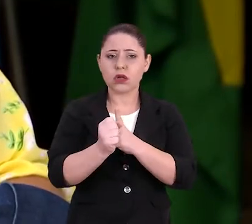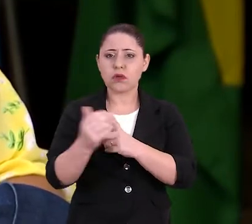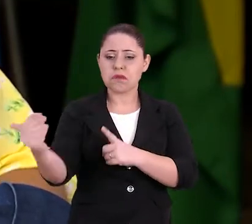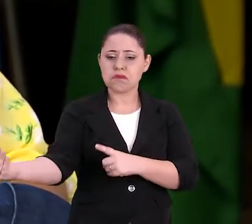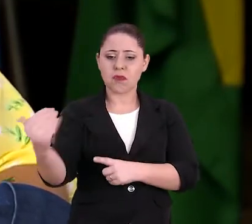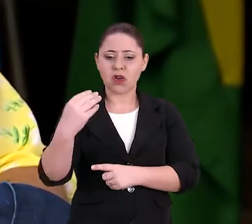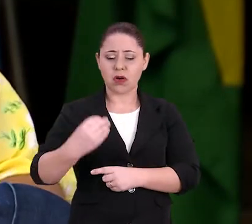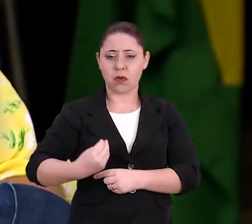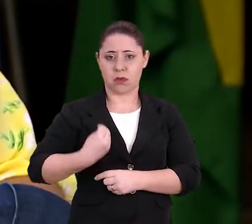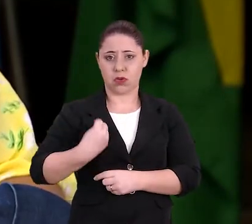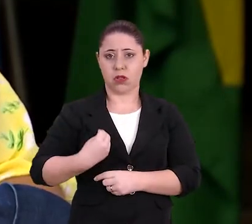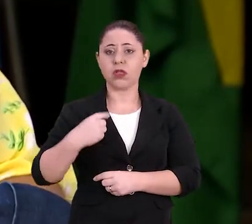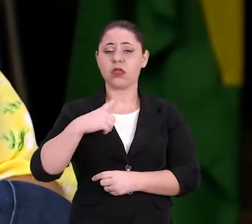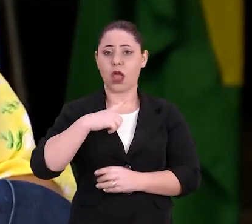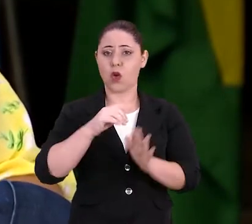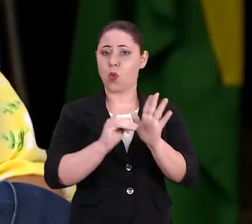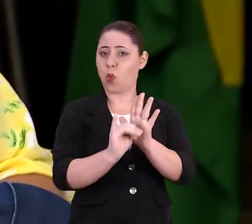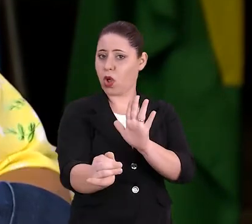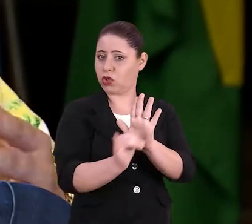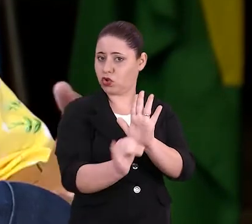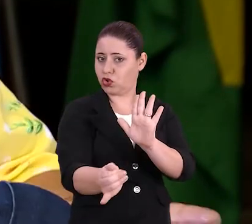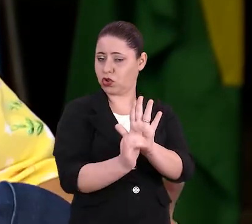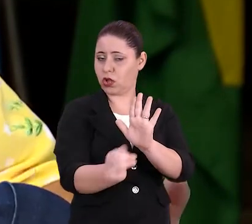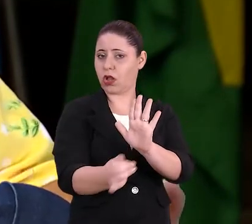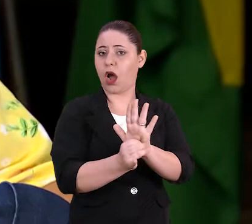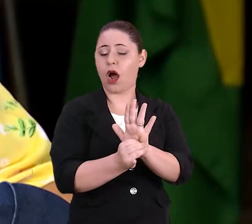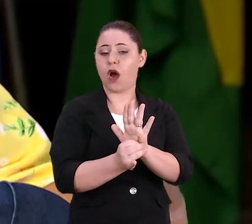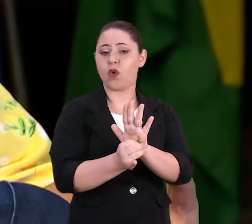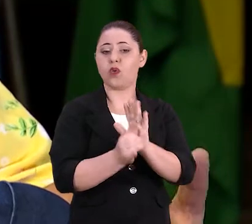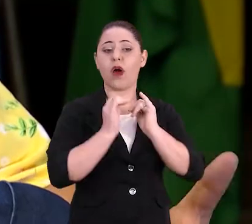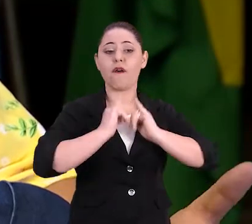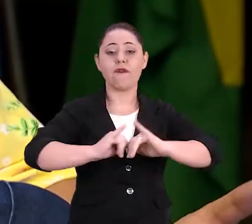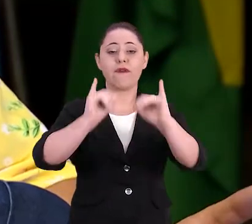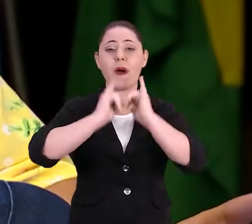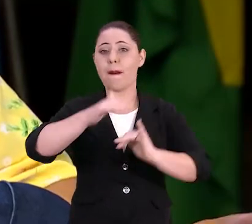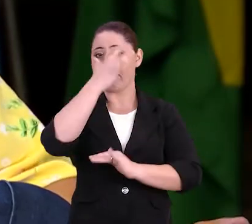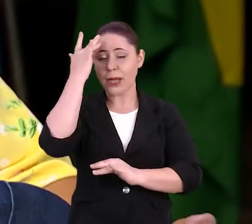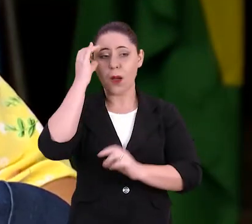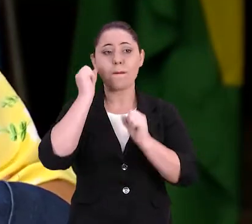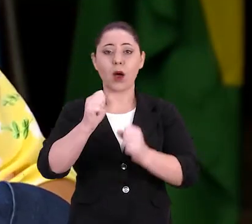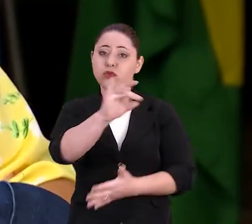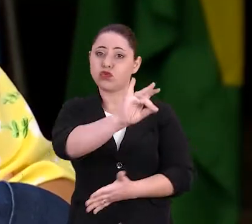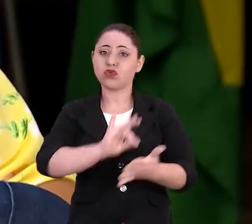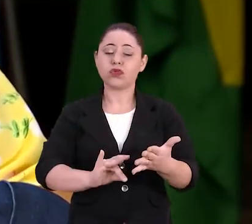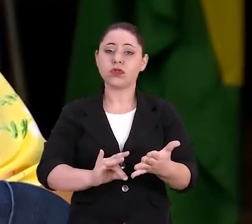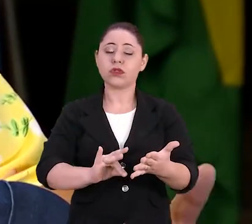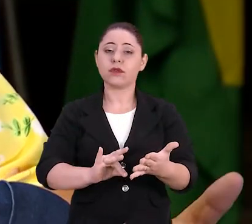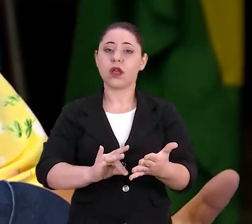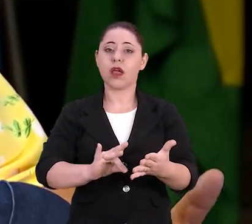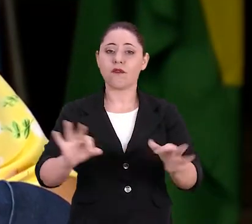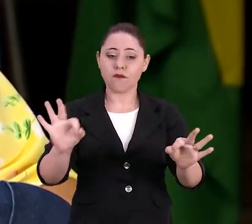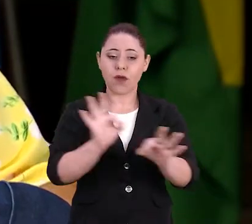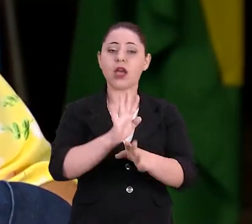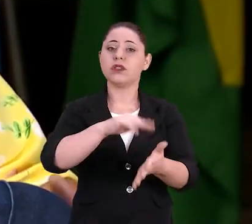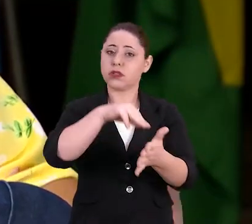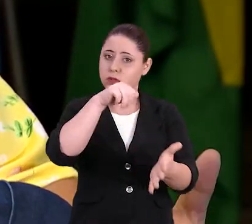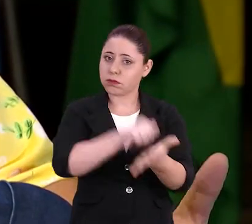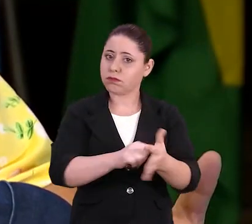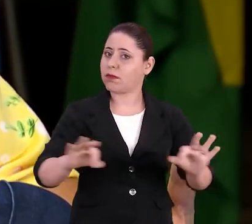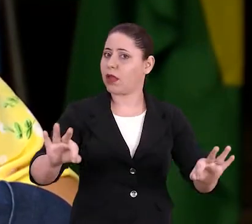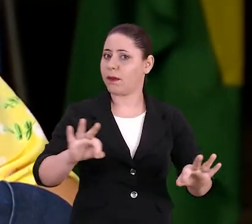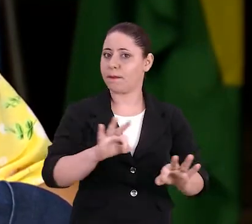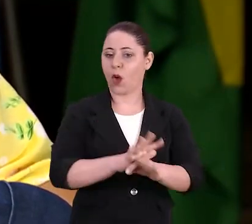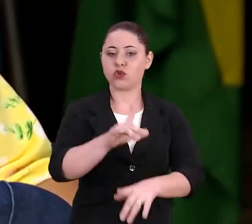É publicado um edital, né, dando conhecimento, em que as pessoas podem se inscrever. Feitas as inscrições,